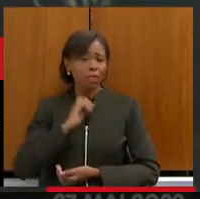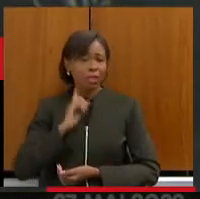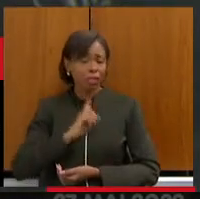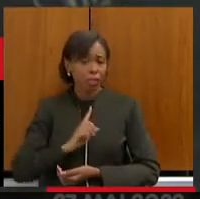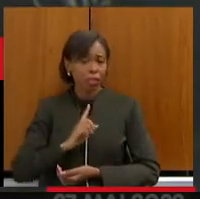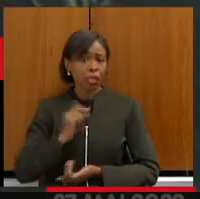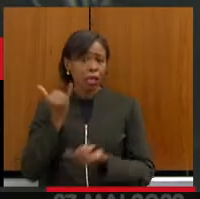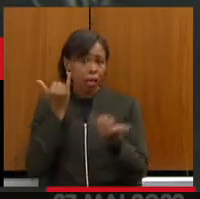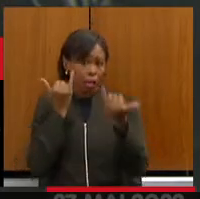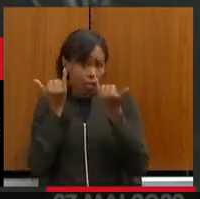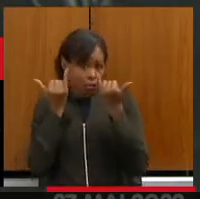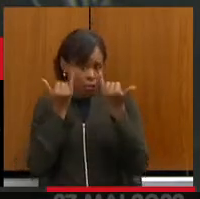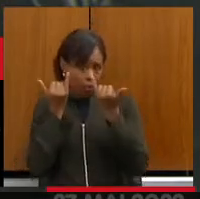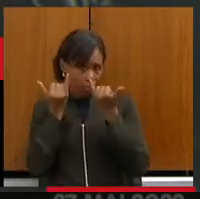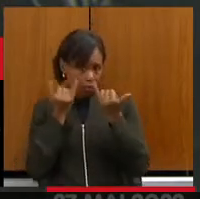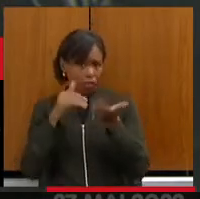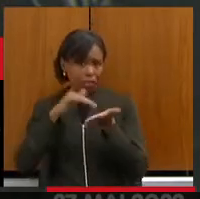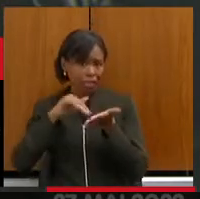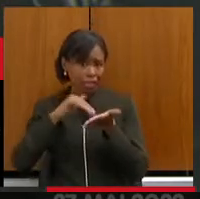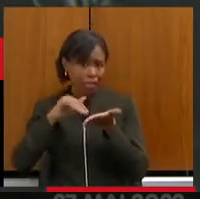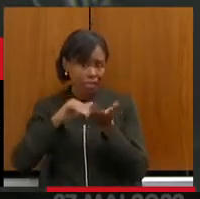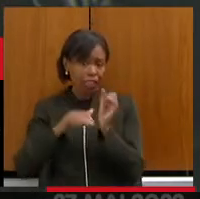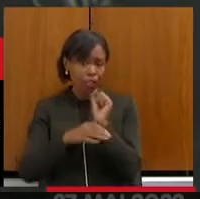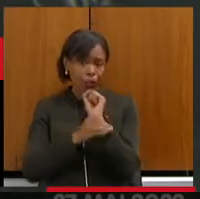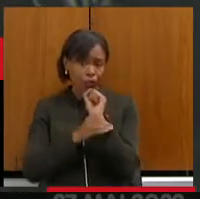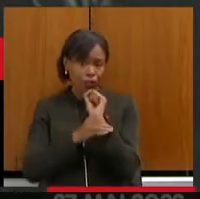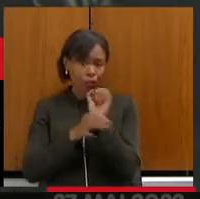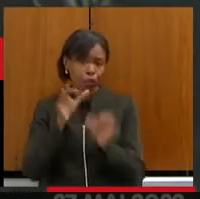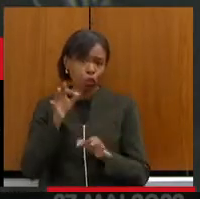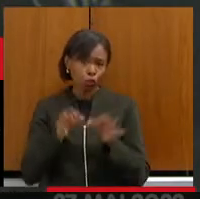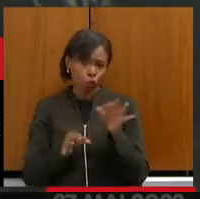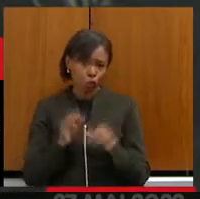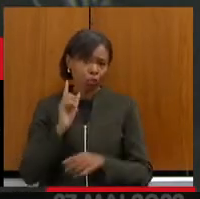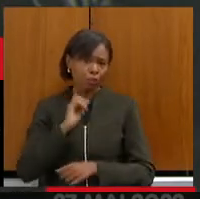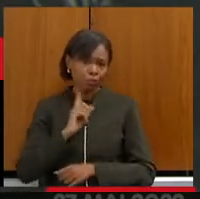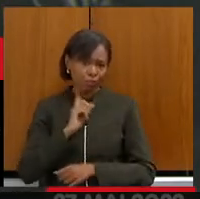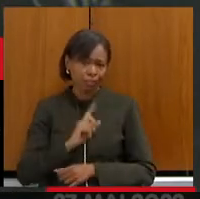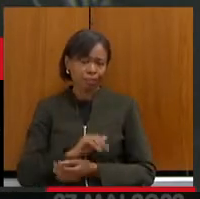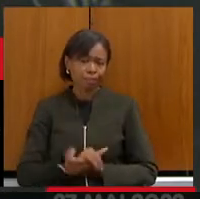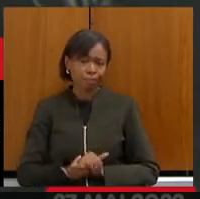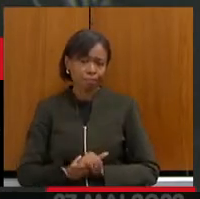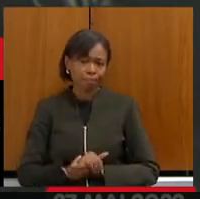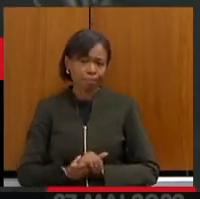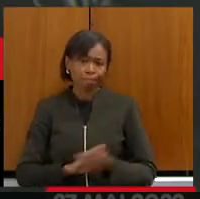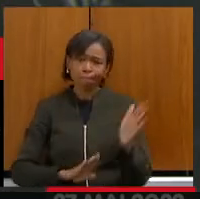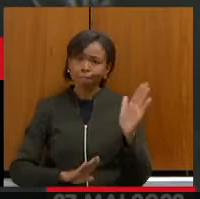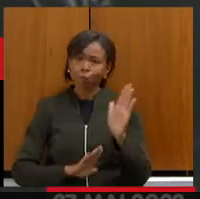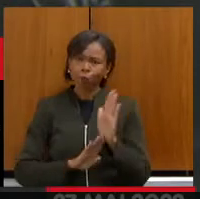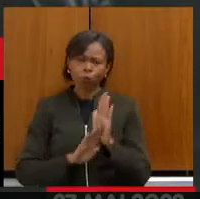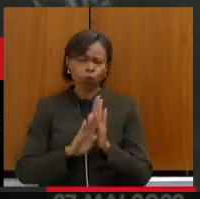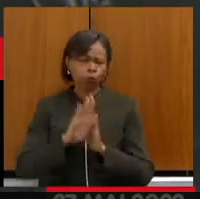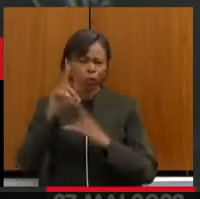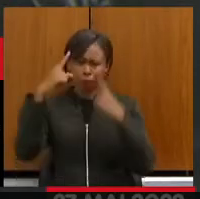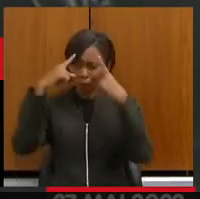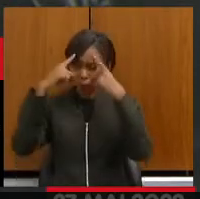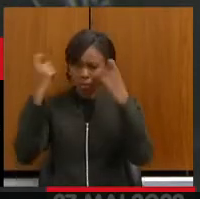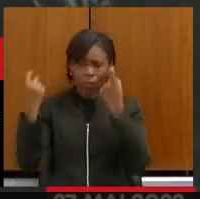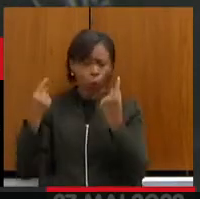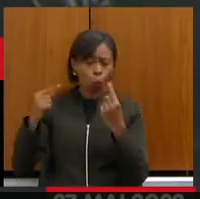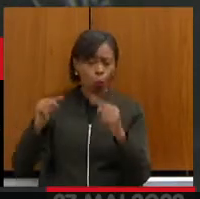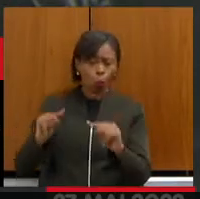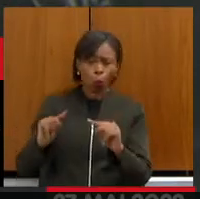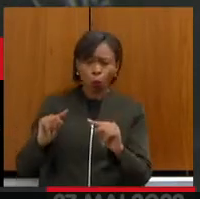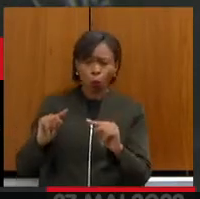da secretaria de segurança de Justiça pública do nosso Estado os altos índices de violência política contra as